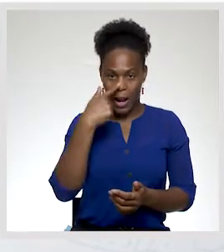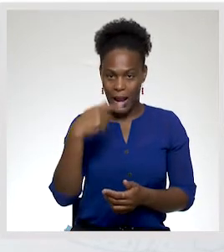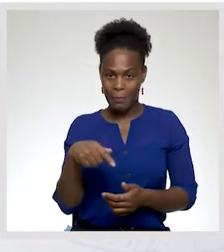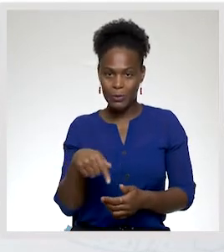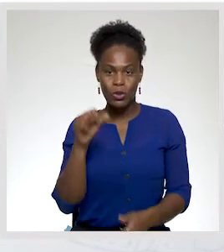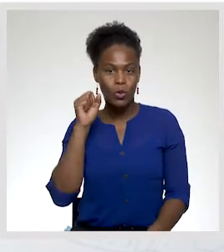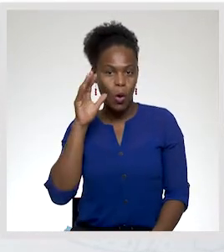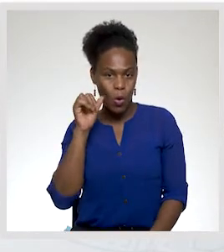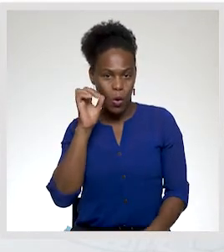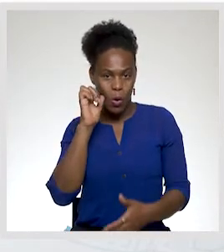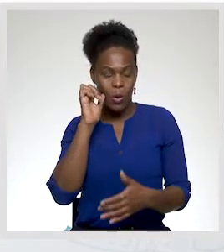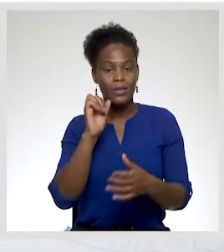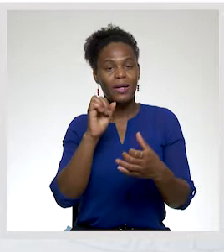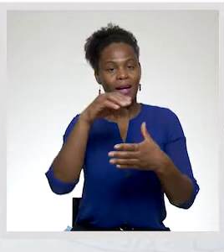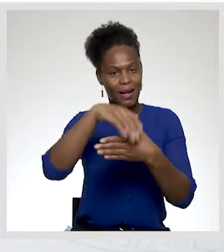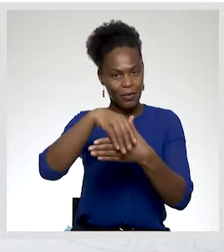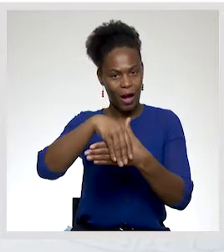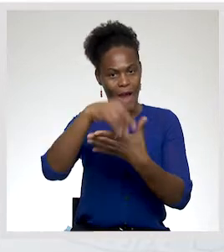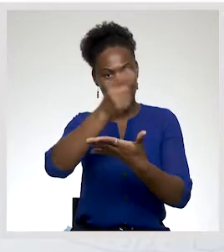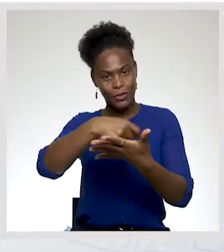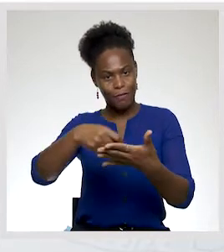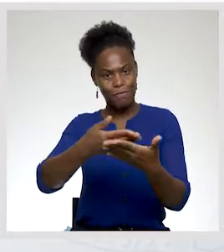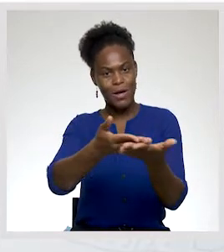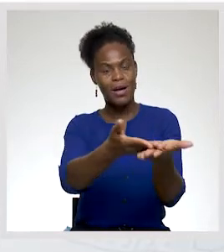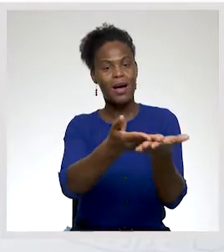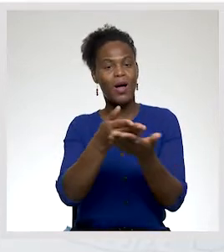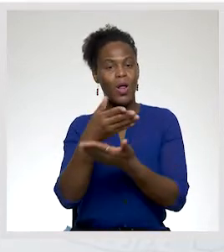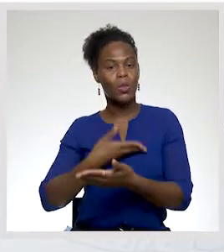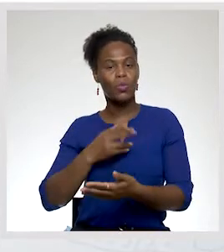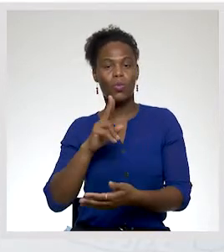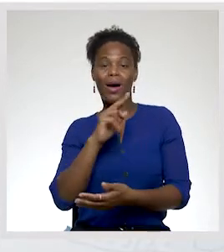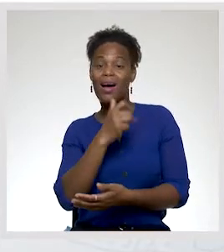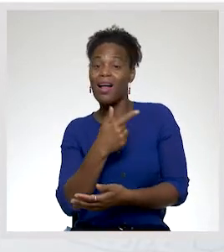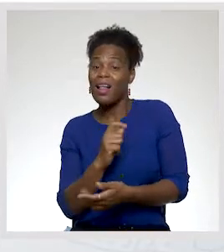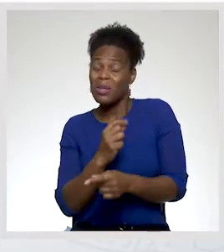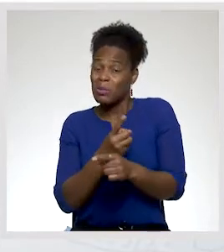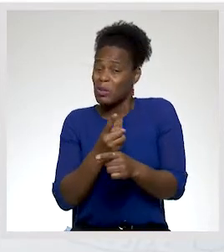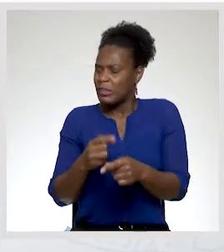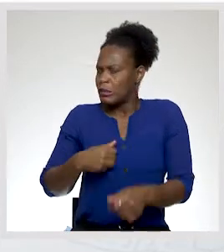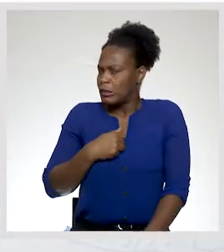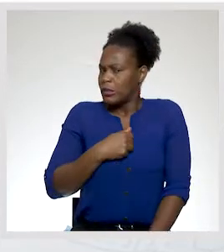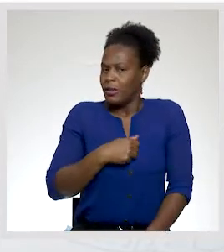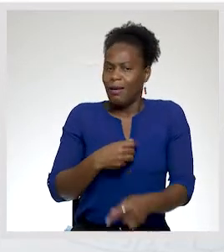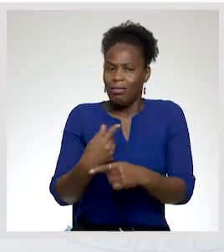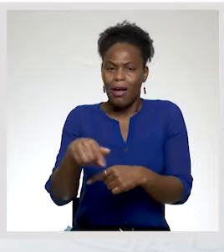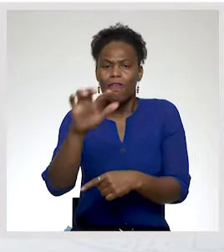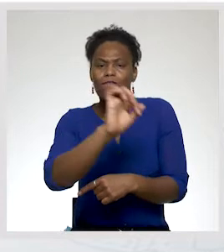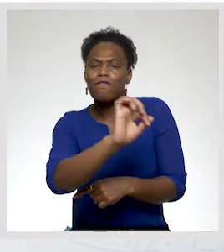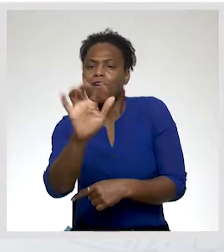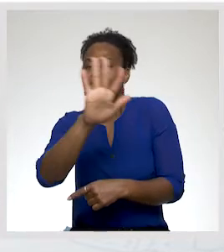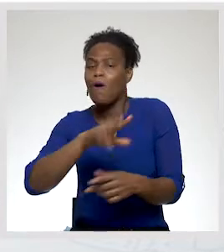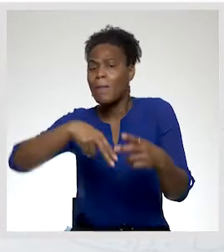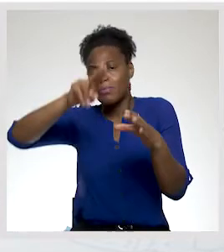O lápis roxo escreve a carta ao Duarte, porque estava irritado com a